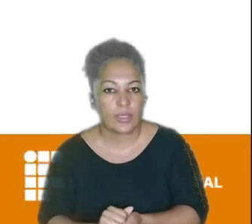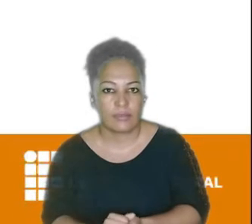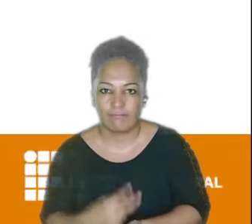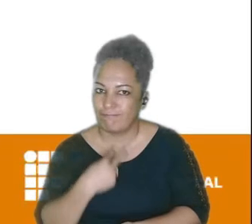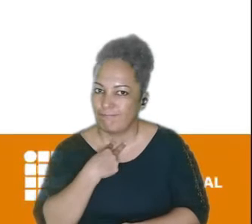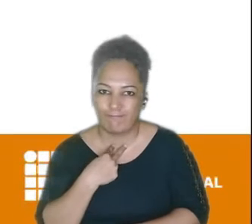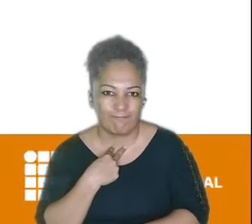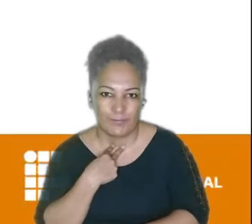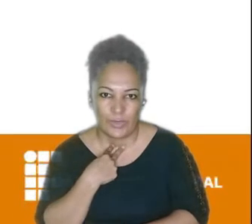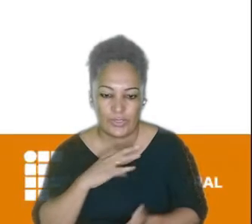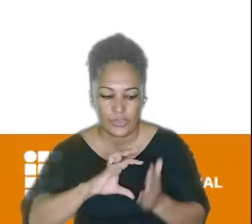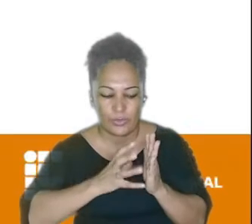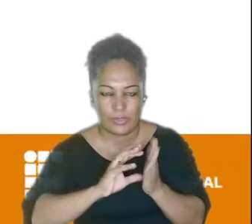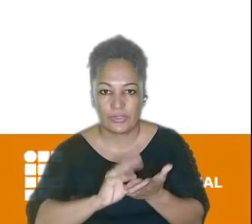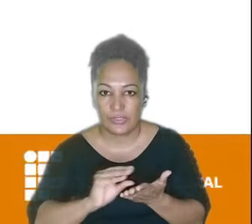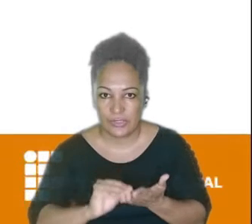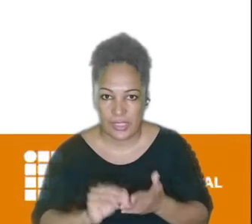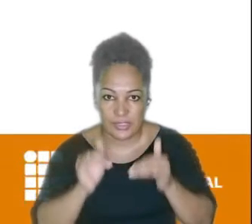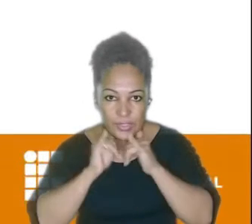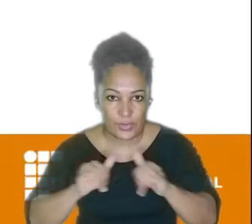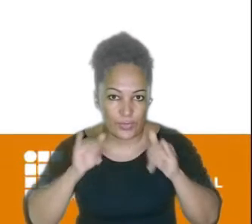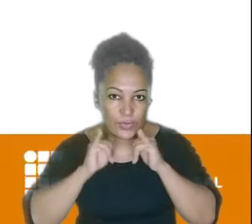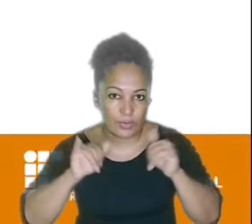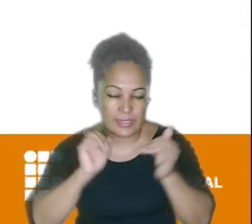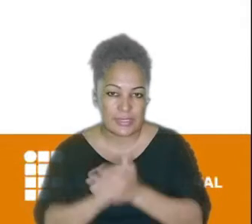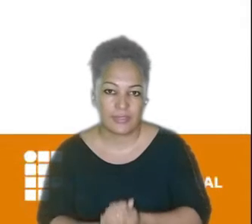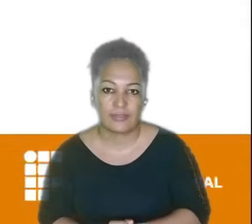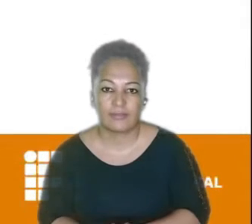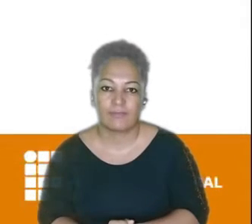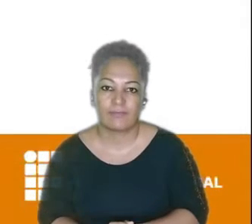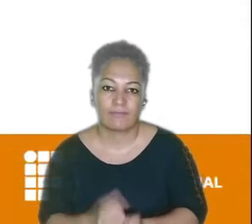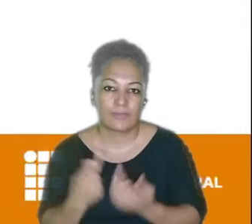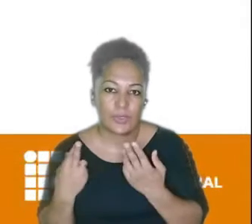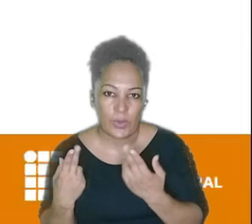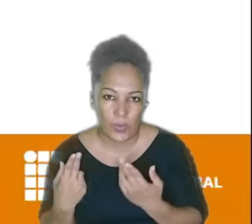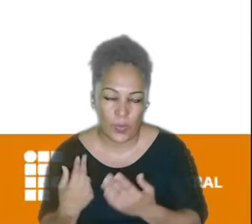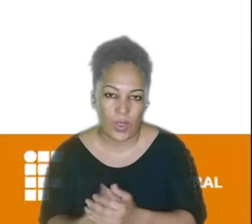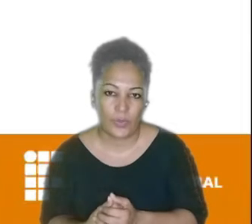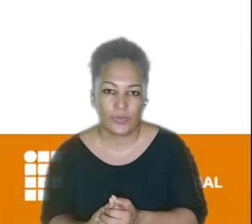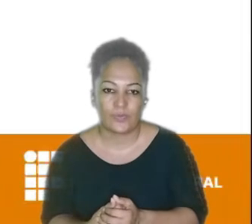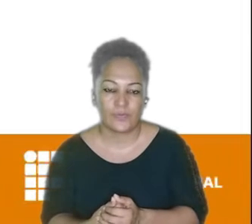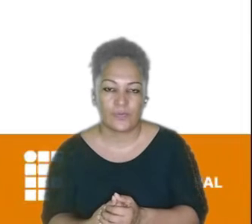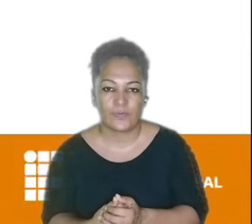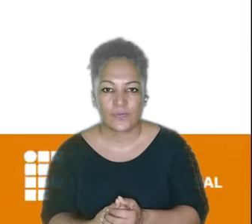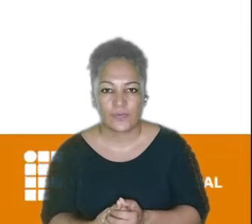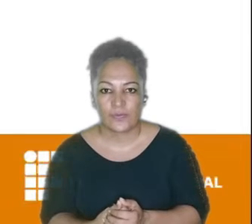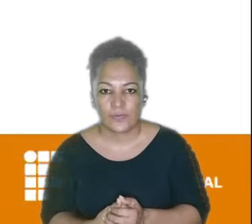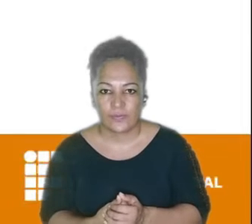você nunca pode ter num banco de dados informações redundantes sobre o mesmo